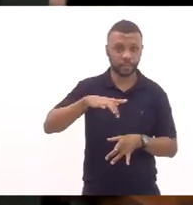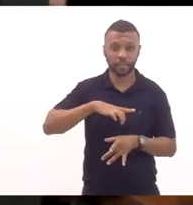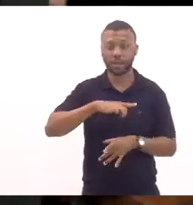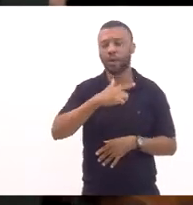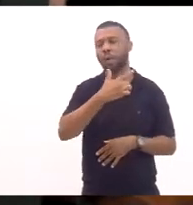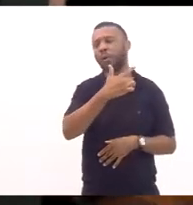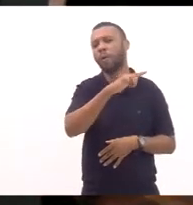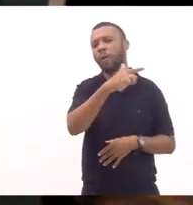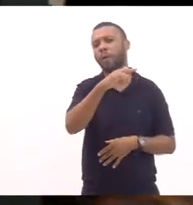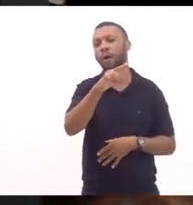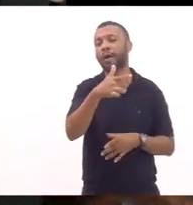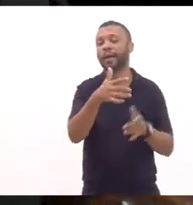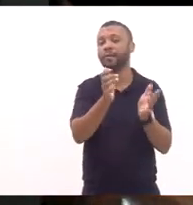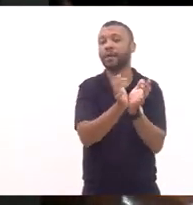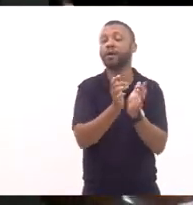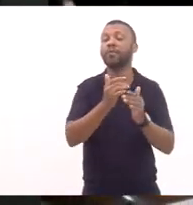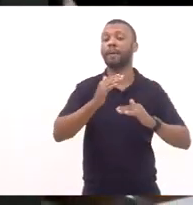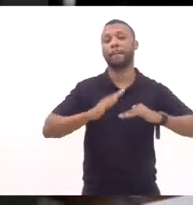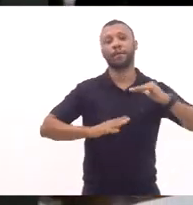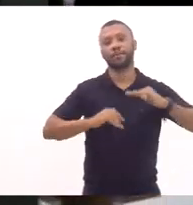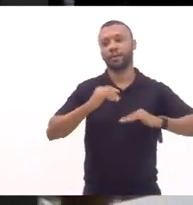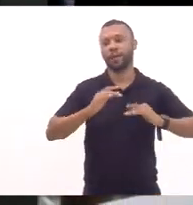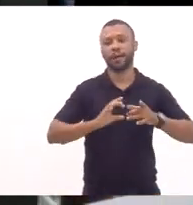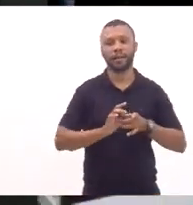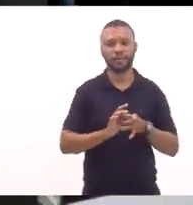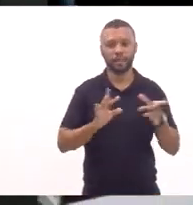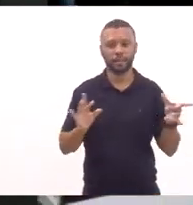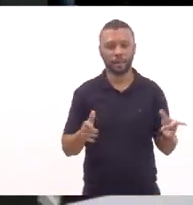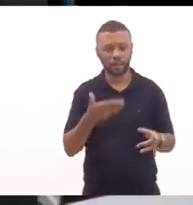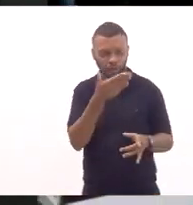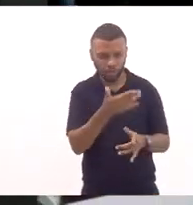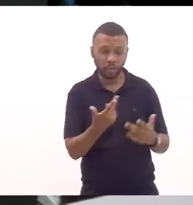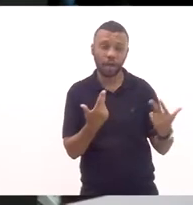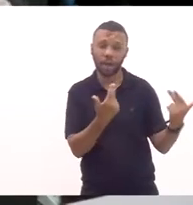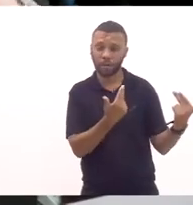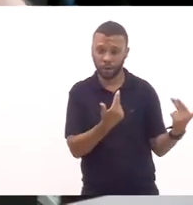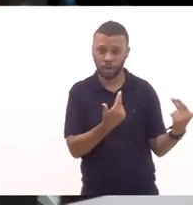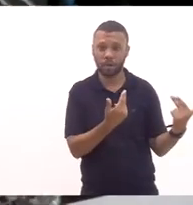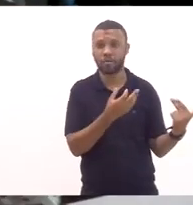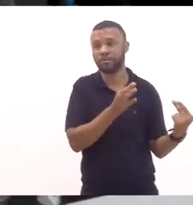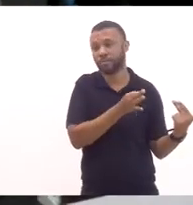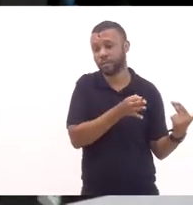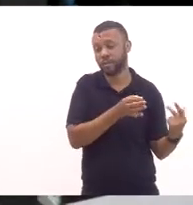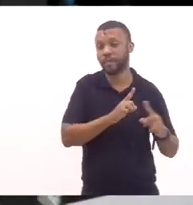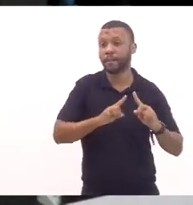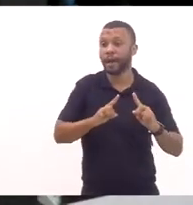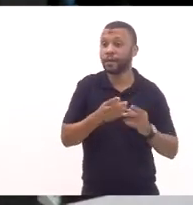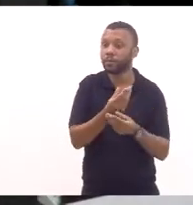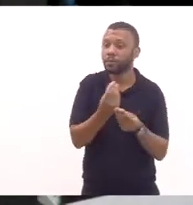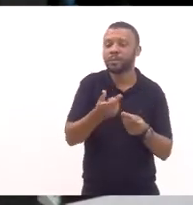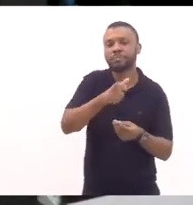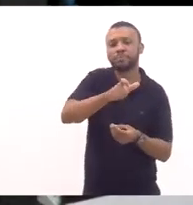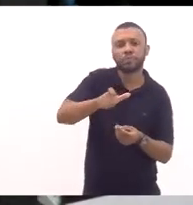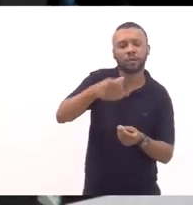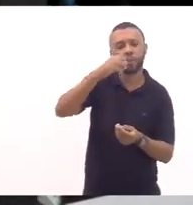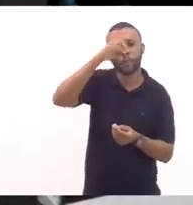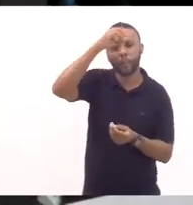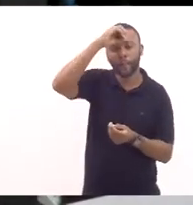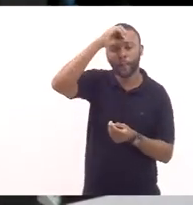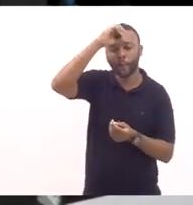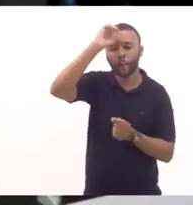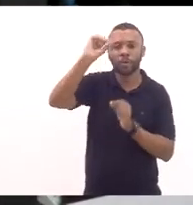de profissionais liberais. A sua mesmo é de profissional liberal? A sua é. Mas muita gente não sabe, porque